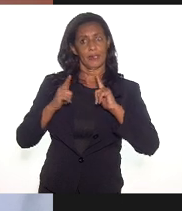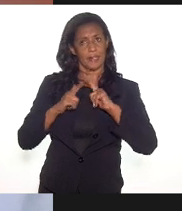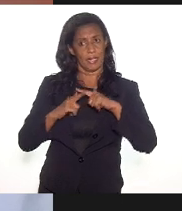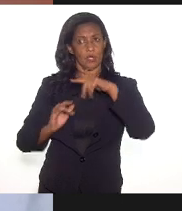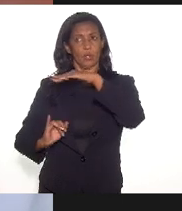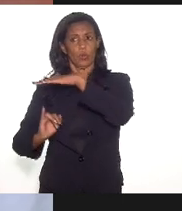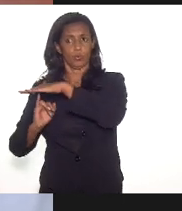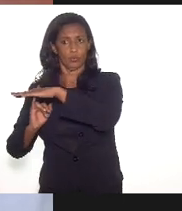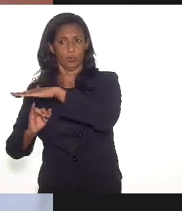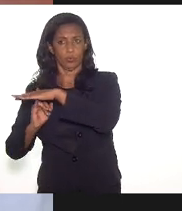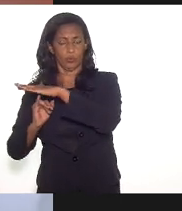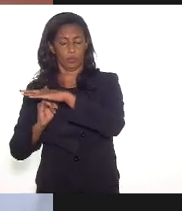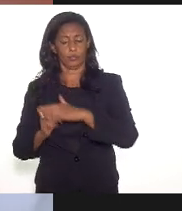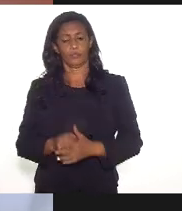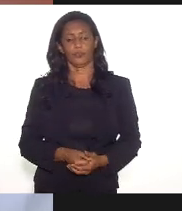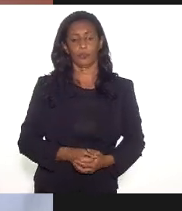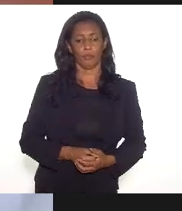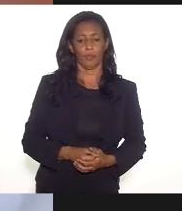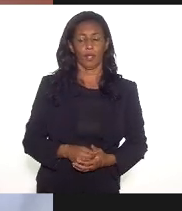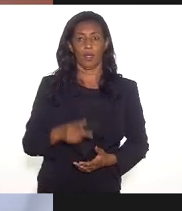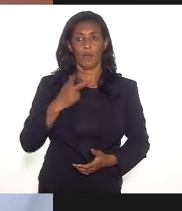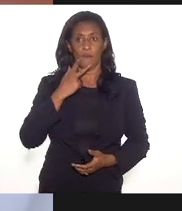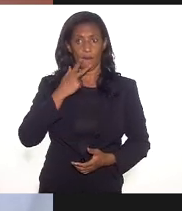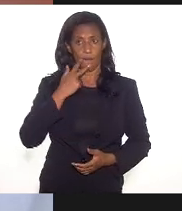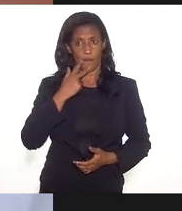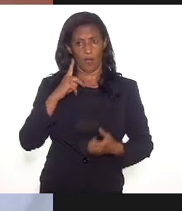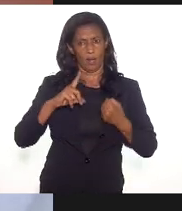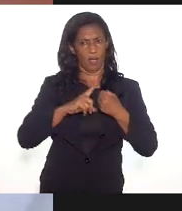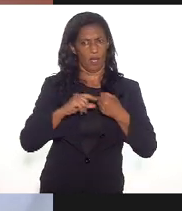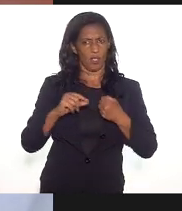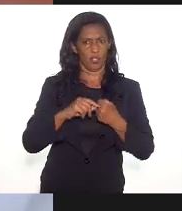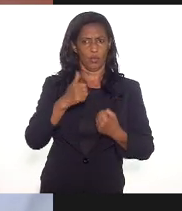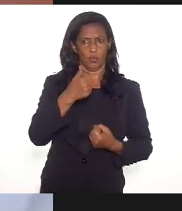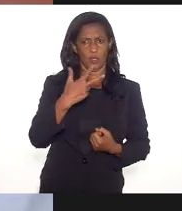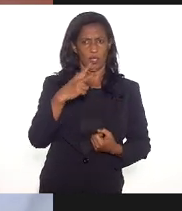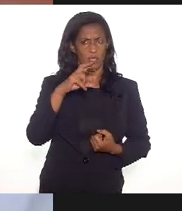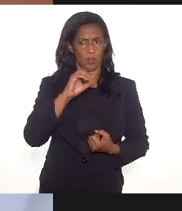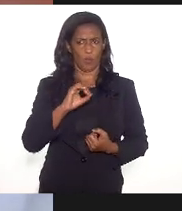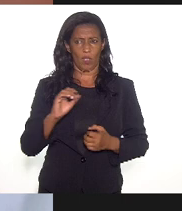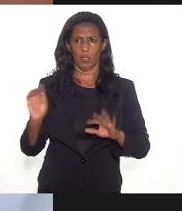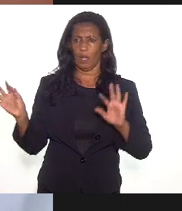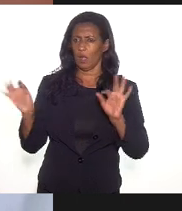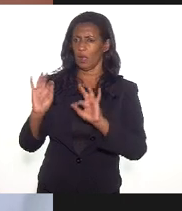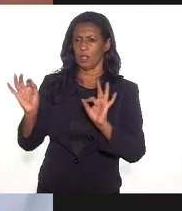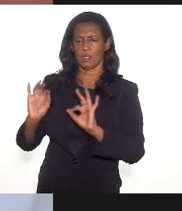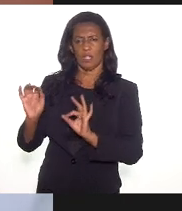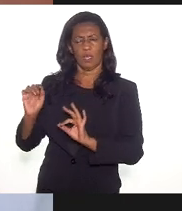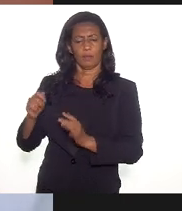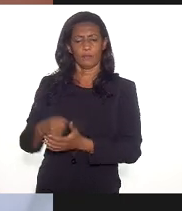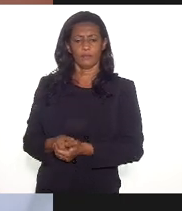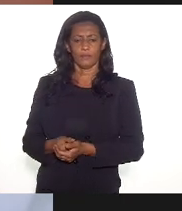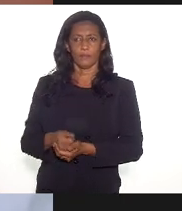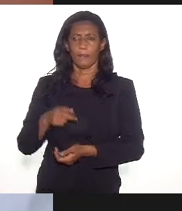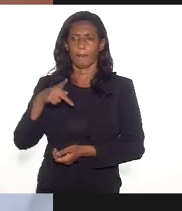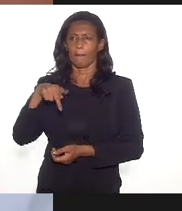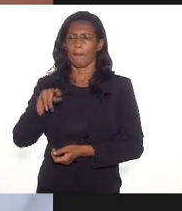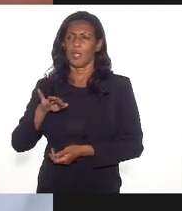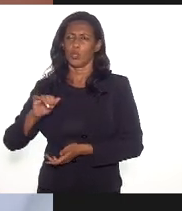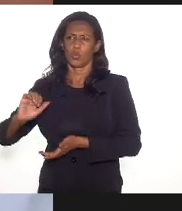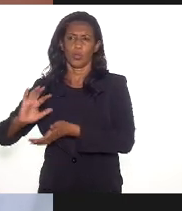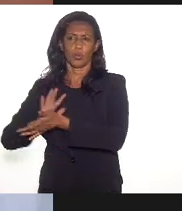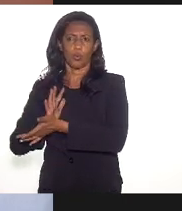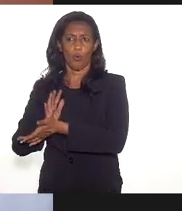templos. Diz aqui o artigo 150, sem prejuízo de outras garantias asseguradas do contribuinte,